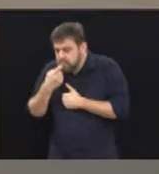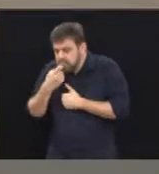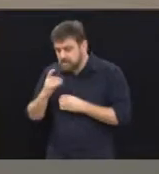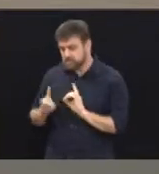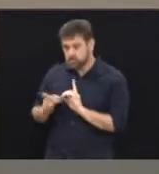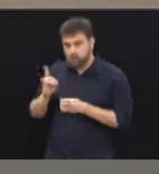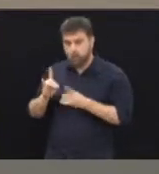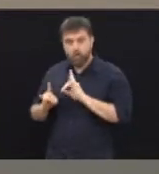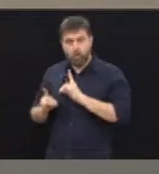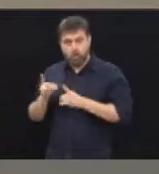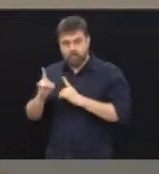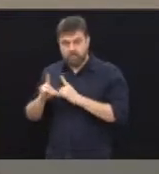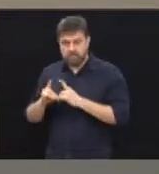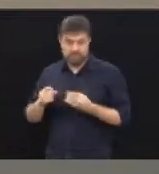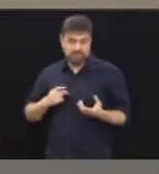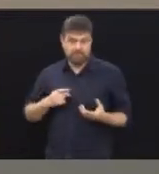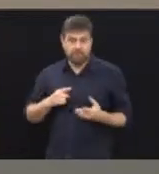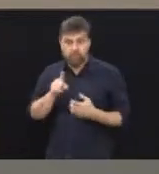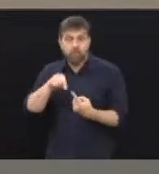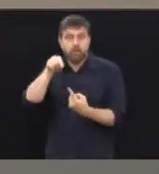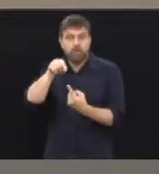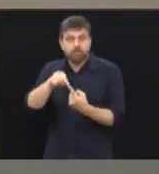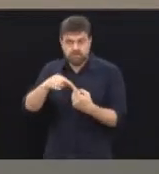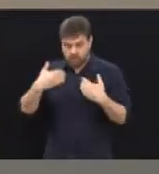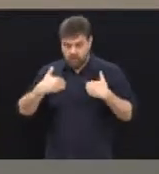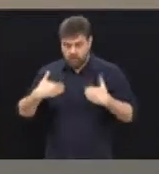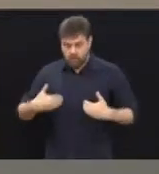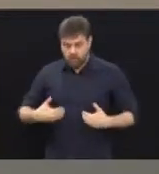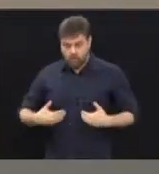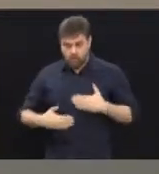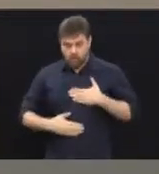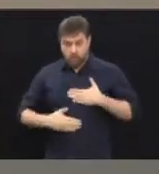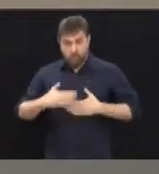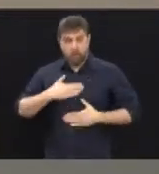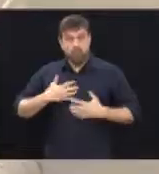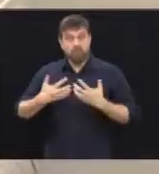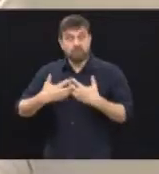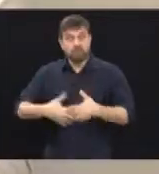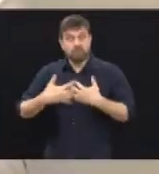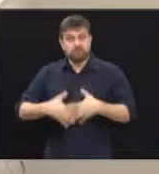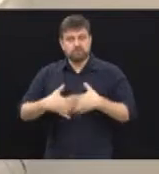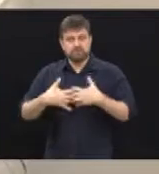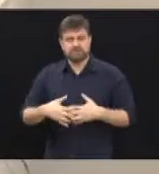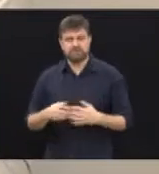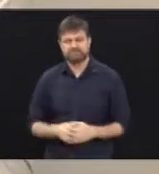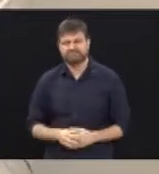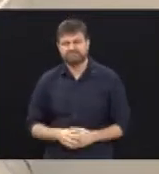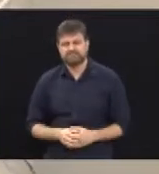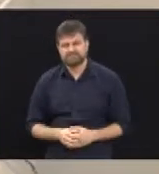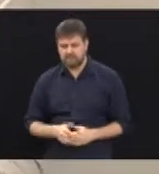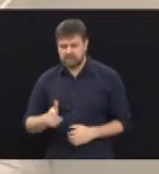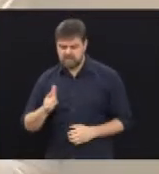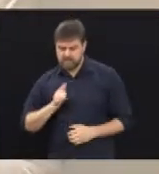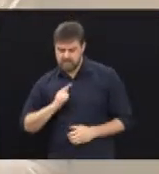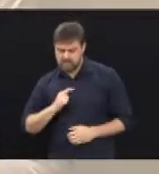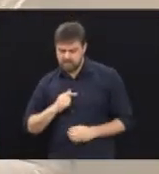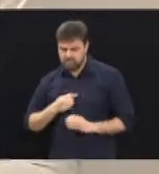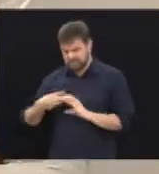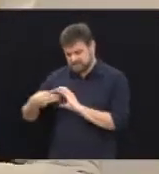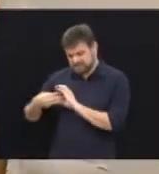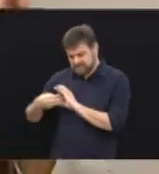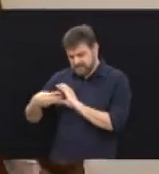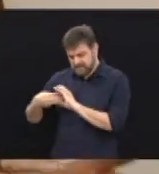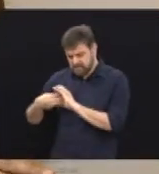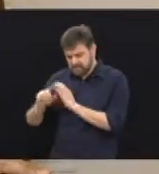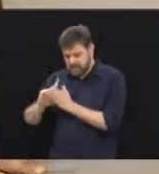hormônios é que são responsáveis pelo funcionamento do nosso corpo. Sem eles, não consegue funcionar. Como assim? Estar numa célula